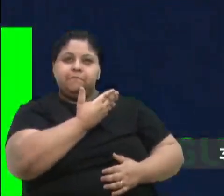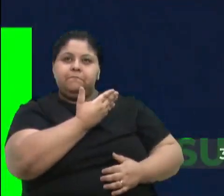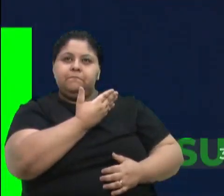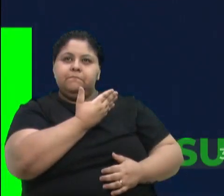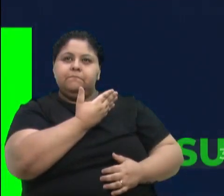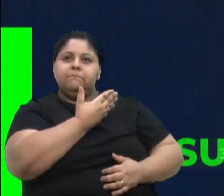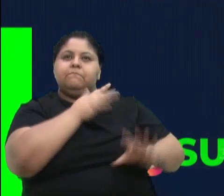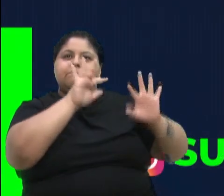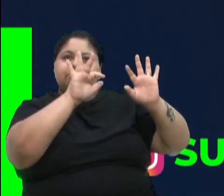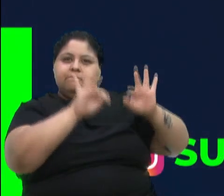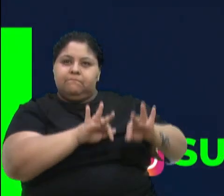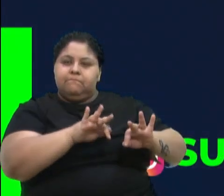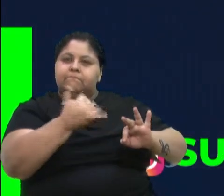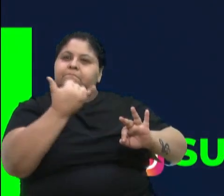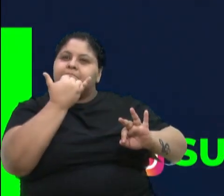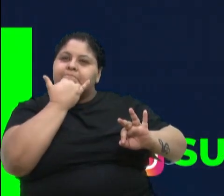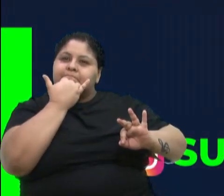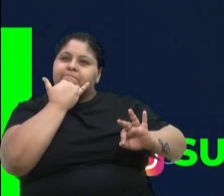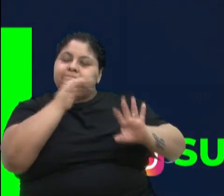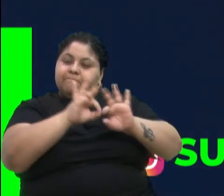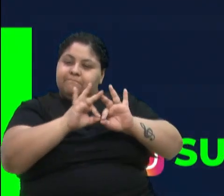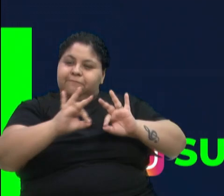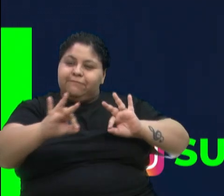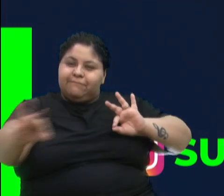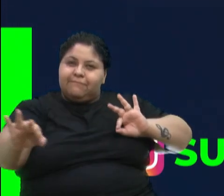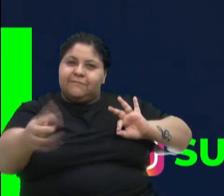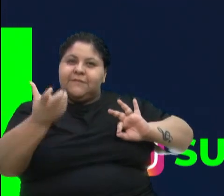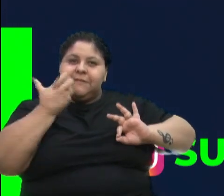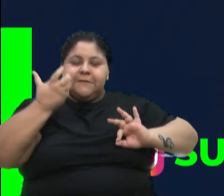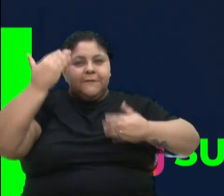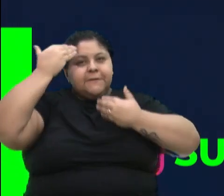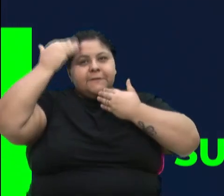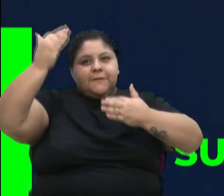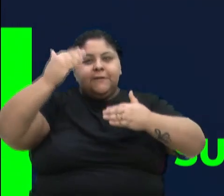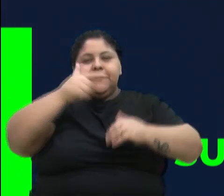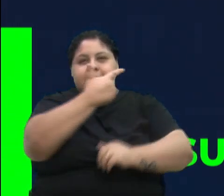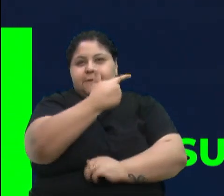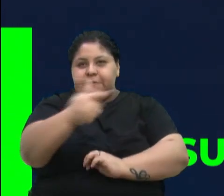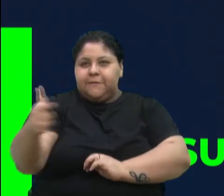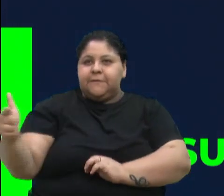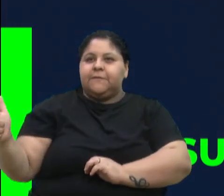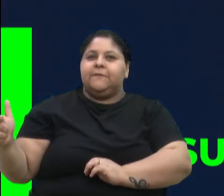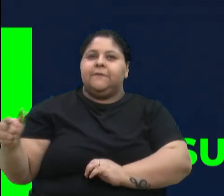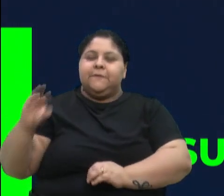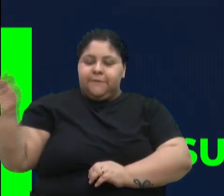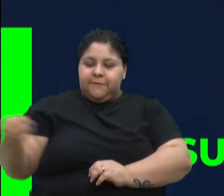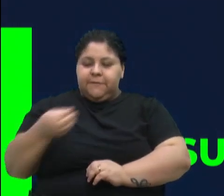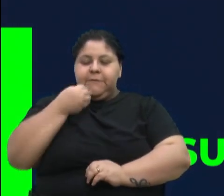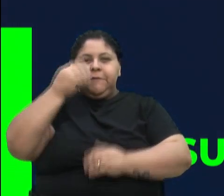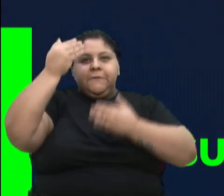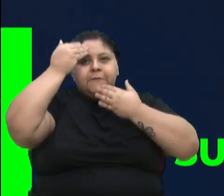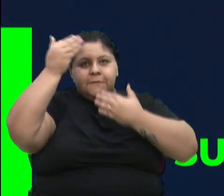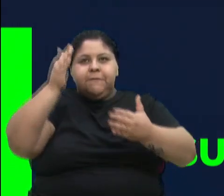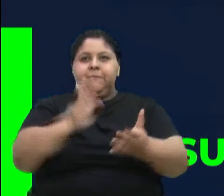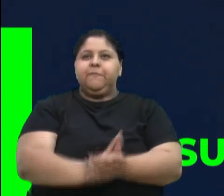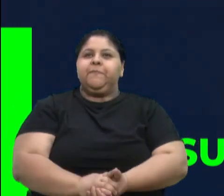finalizar, peço desculpa pelo meu estendimento e quero agradecer mais uma vez a oportunidade. Muito obrigado.